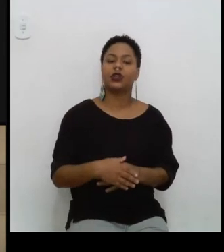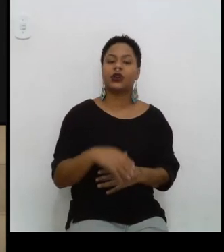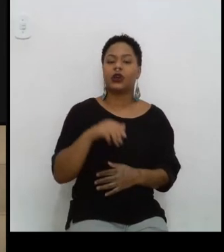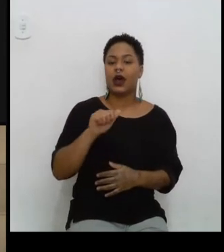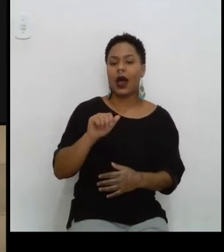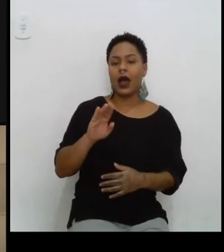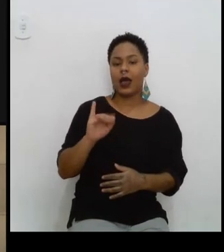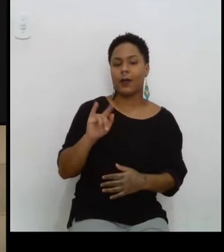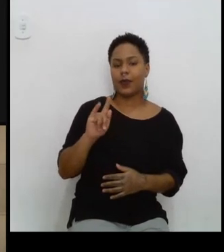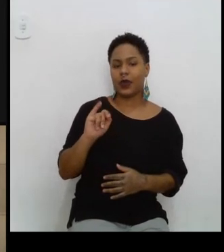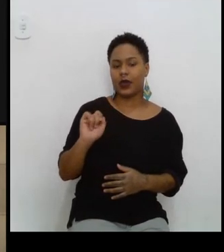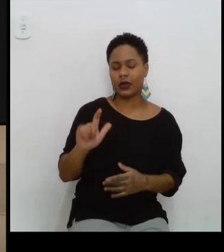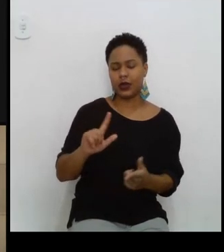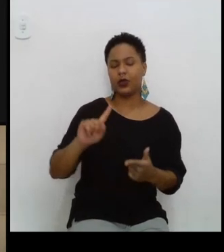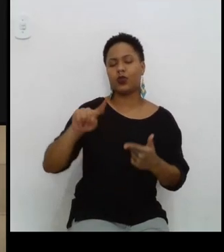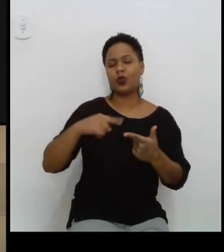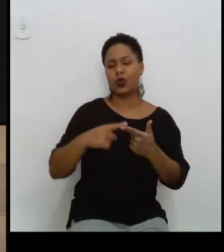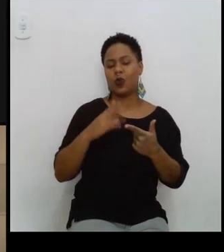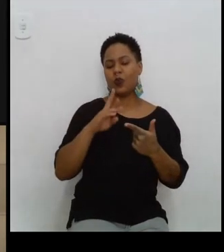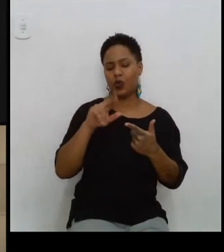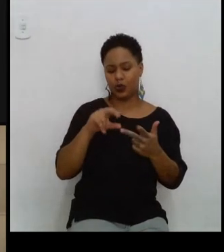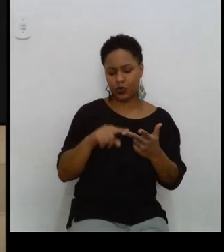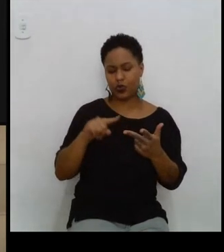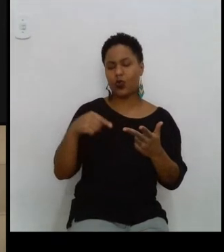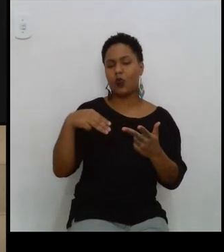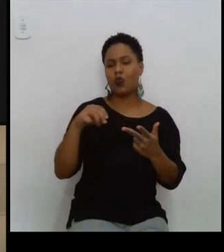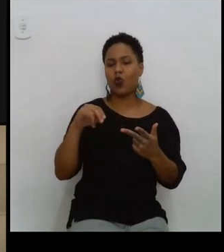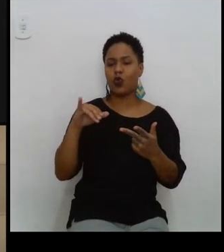eu começado pois Bruno e Mônica